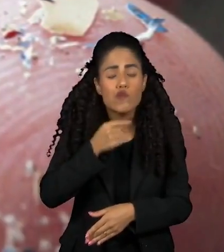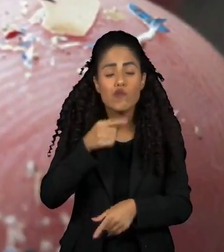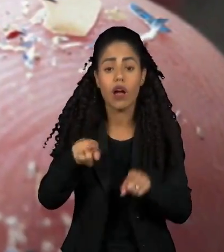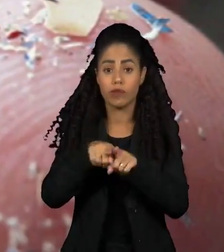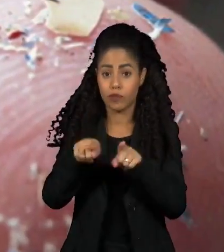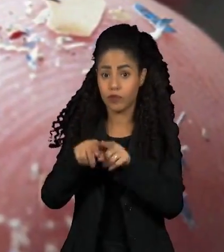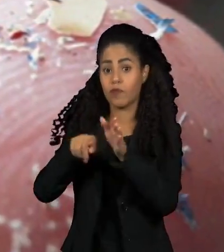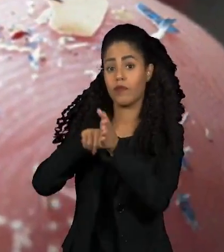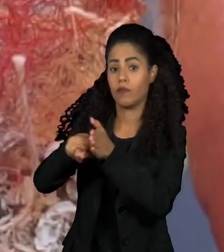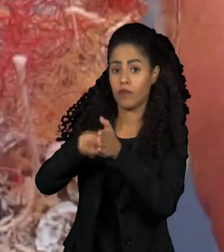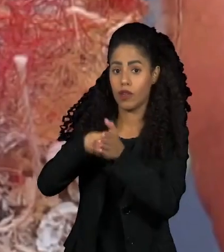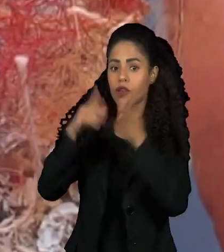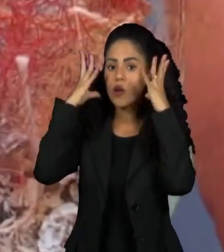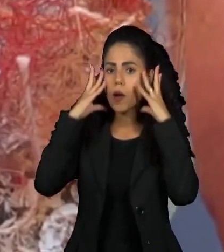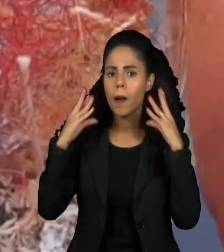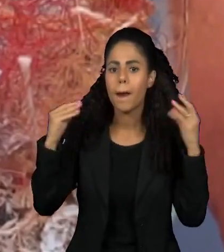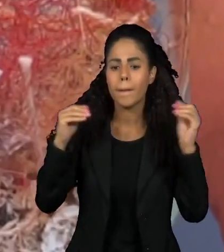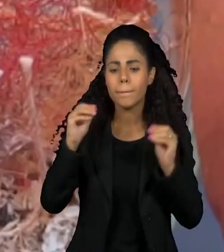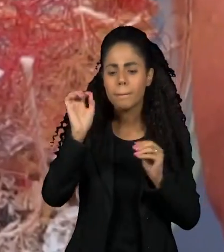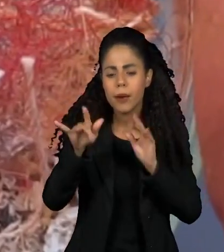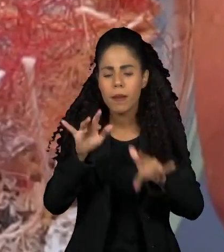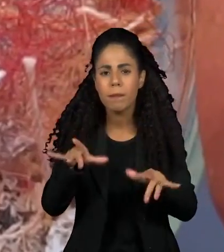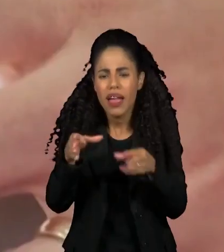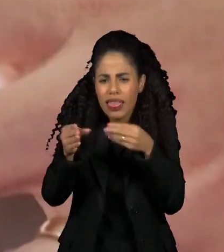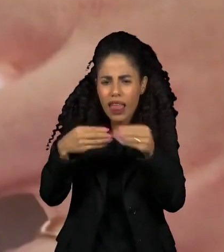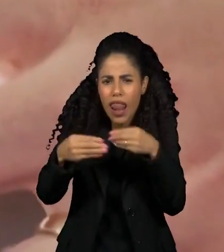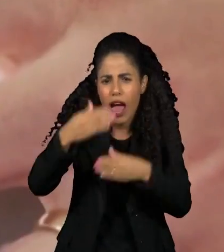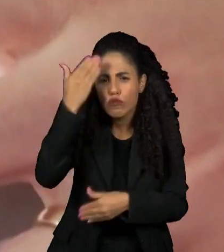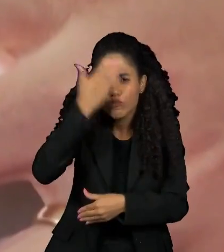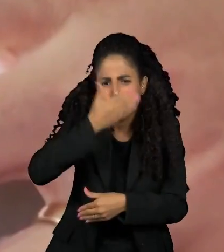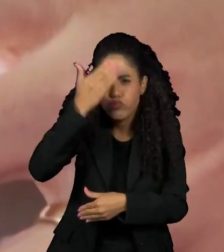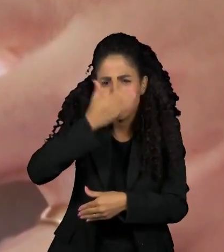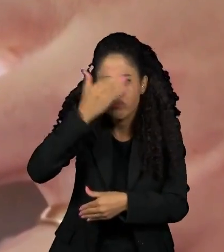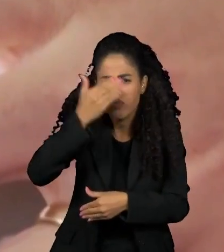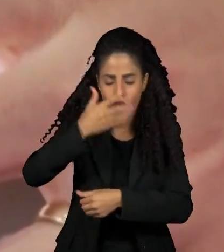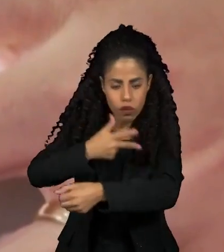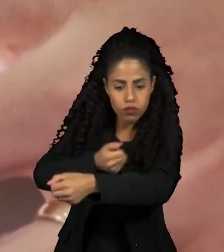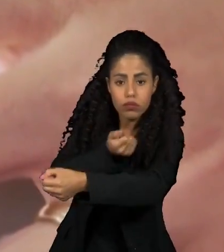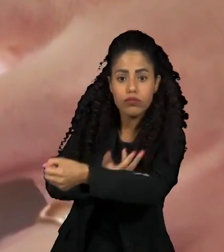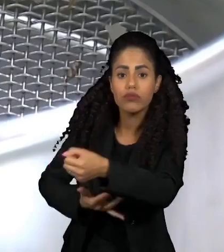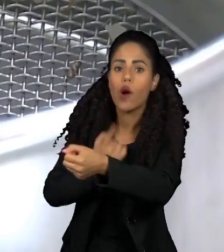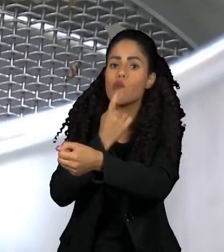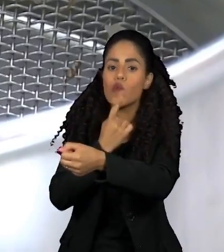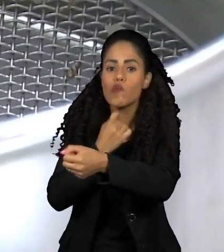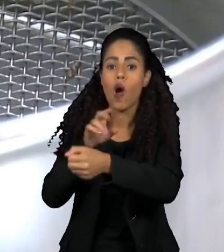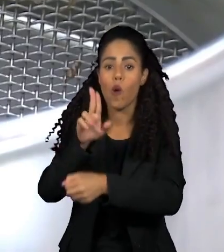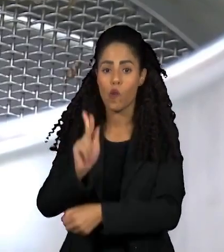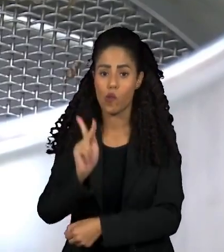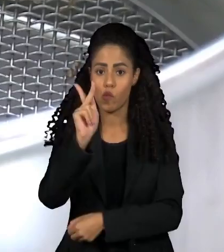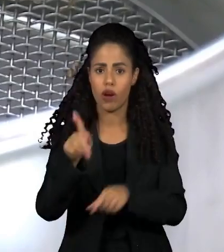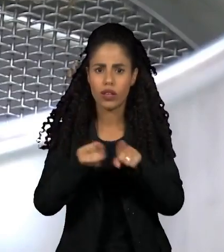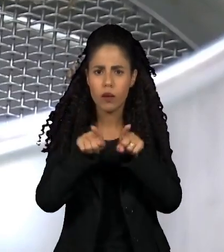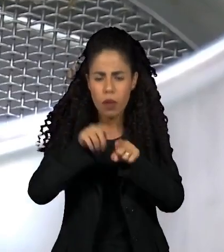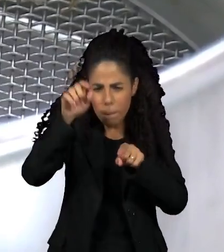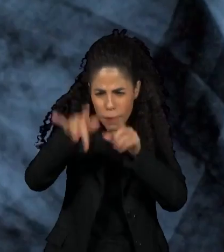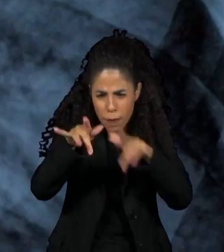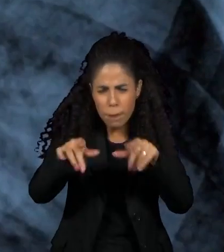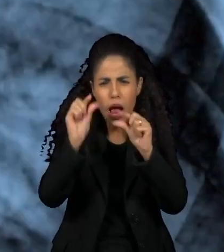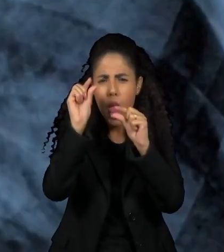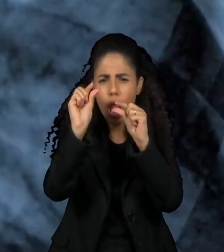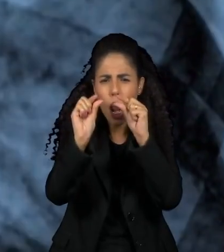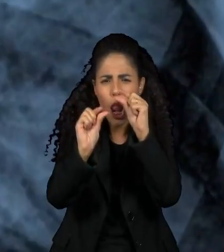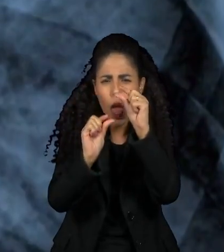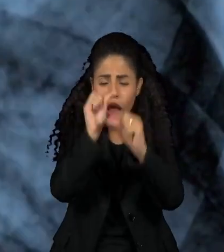Holanda encontraram microplástico em 80% das amostras de sangue analisadas. No Reino Unido, partículas foram identificadas